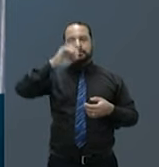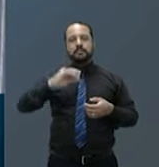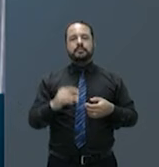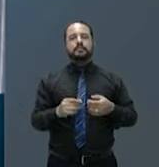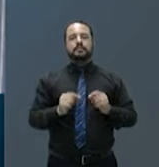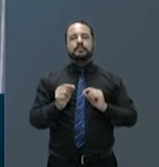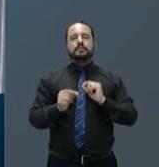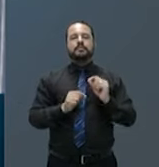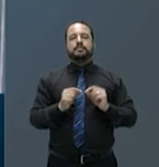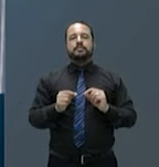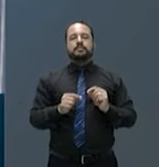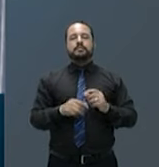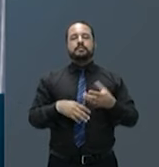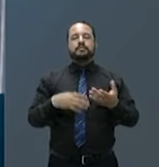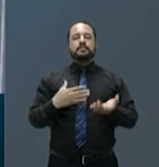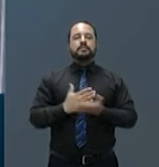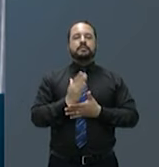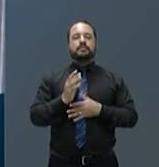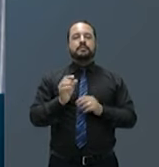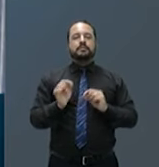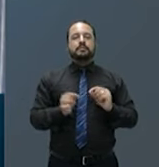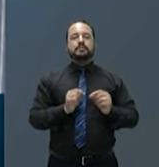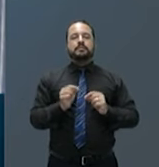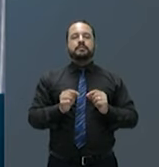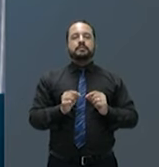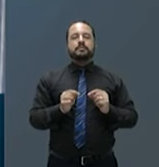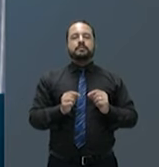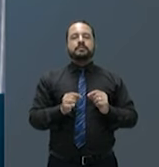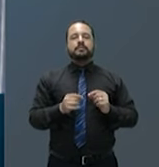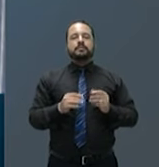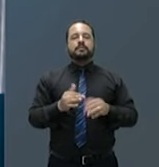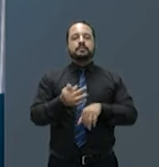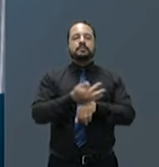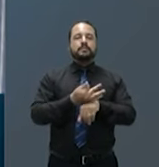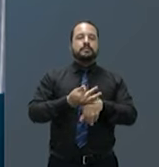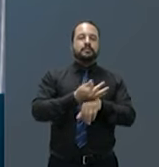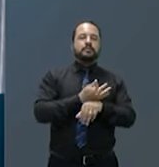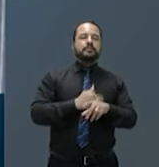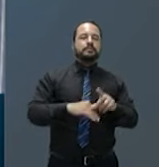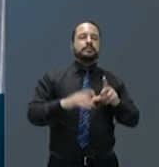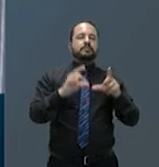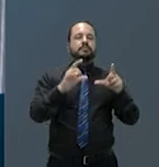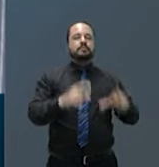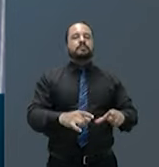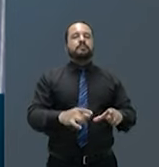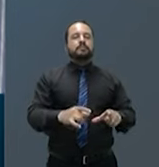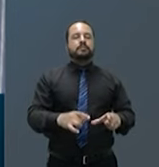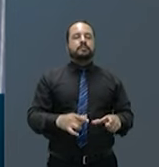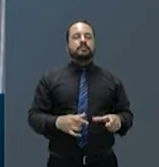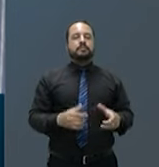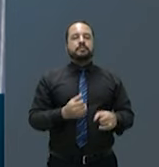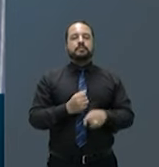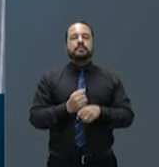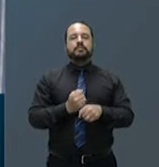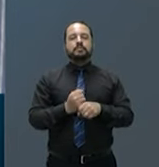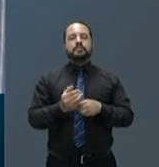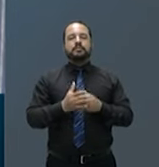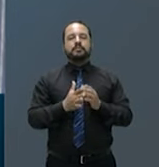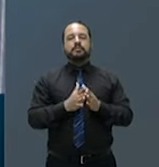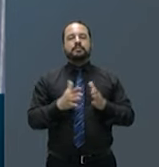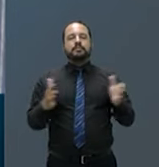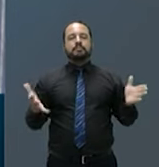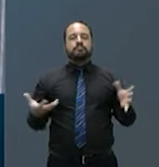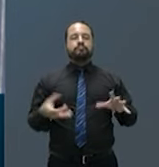de comprovação da existência do feriado local ao tempo em que realizada a